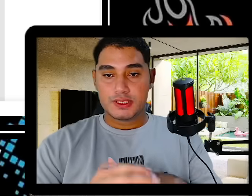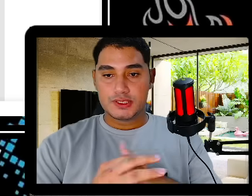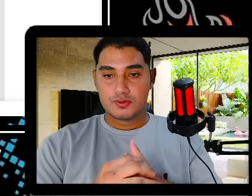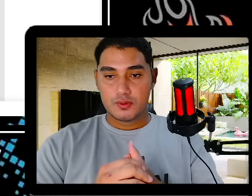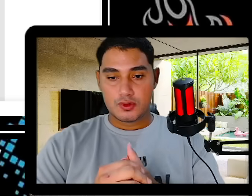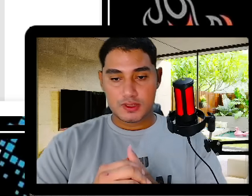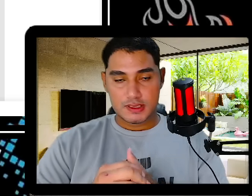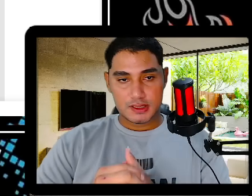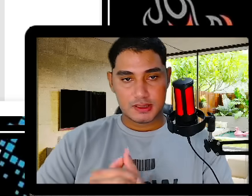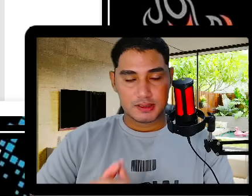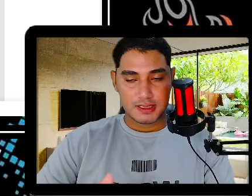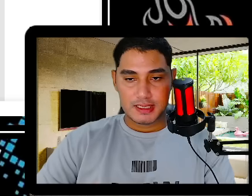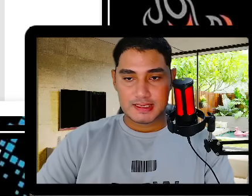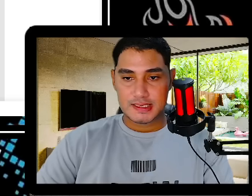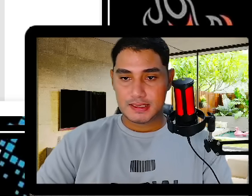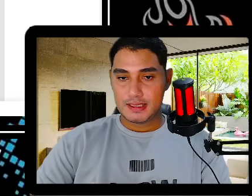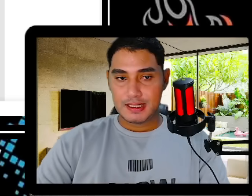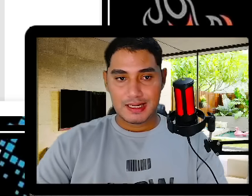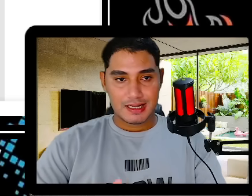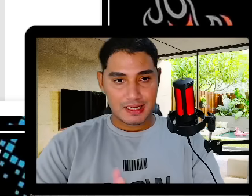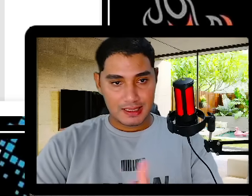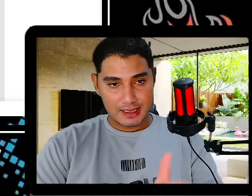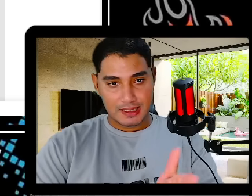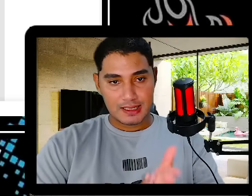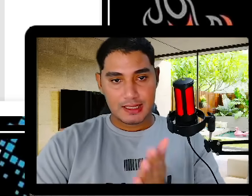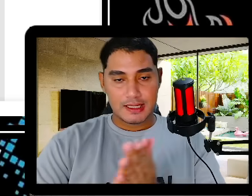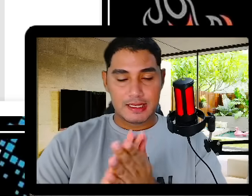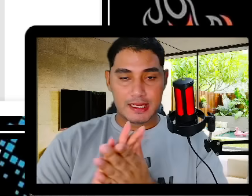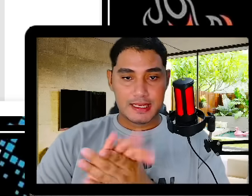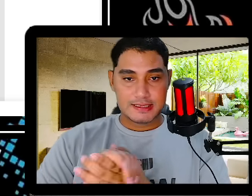Pessoal, isso mostra, né,